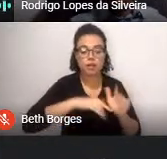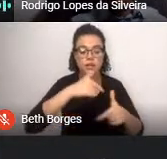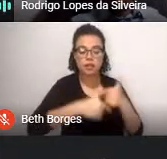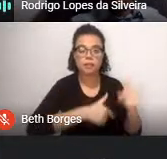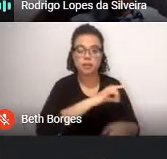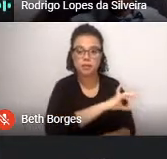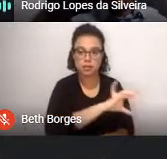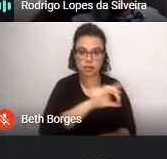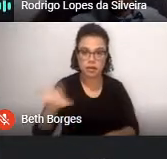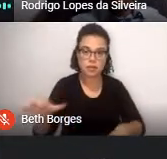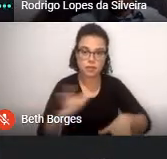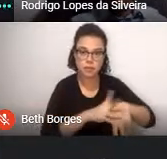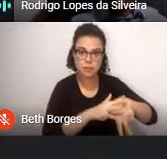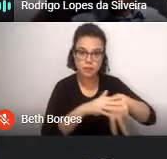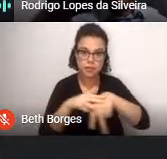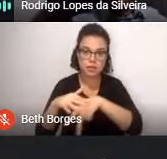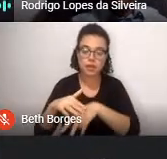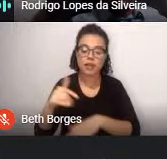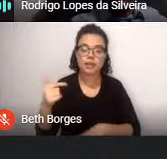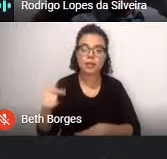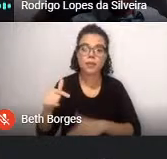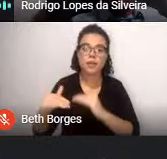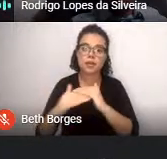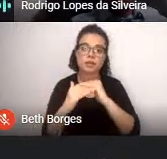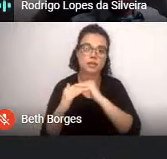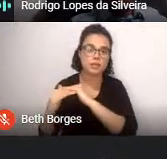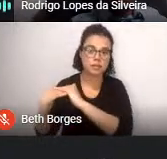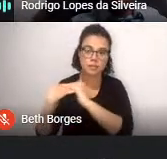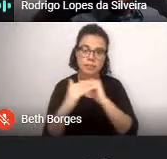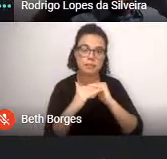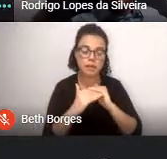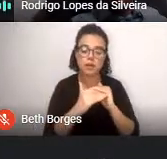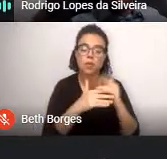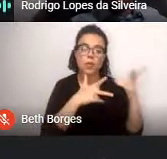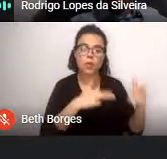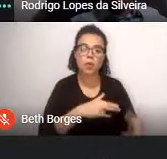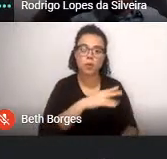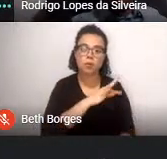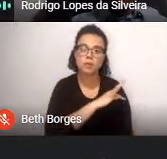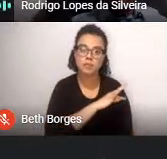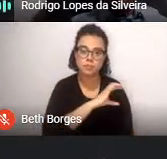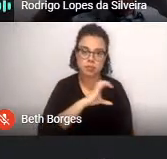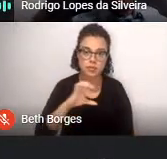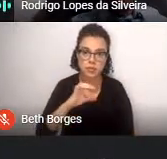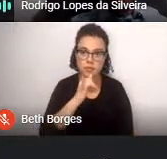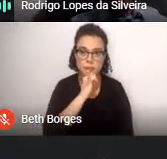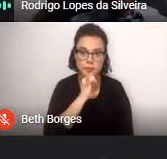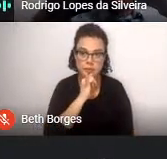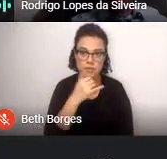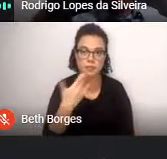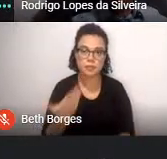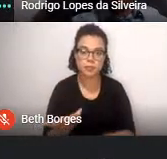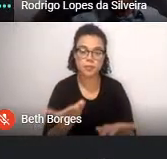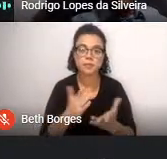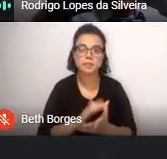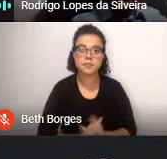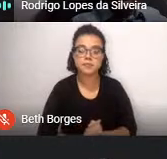existe um protocolo padrão, como nas terapias cognitivas comportamentais, como traz Judith Beck, Aaron